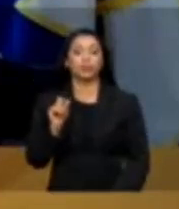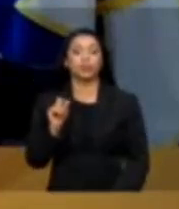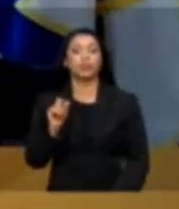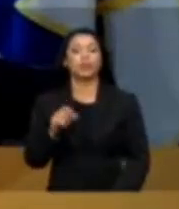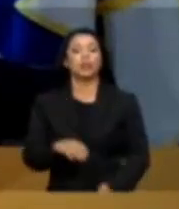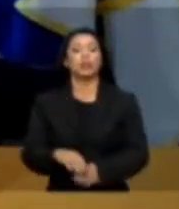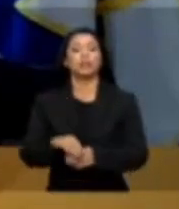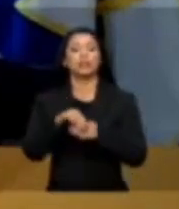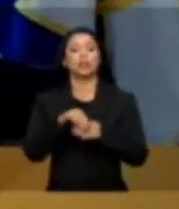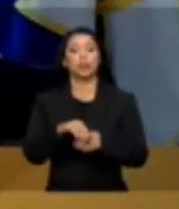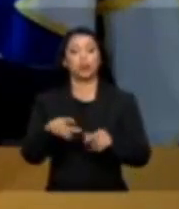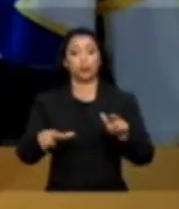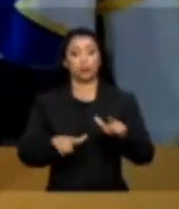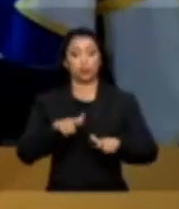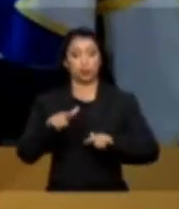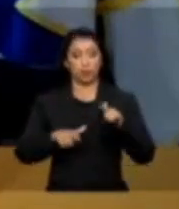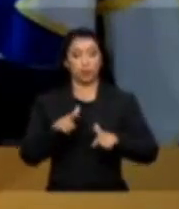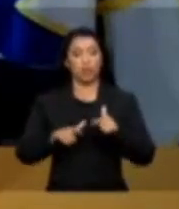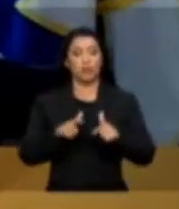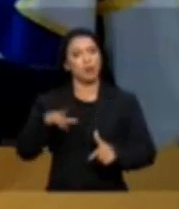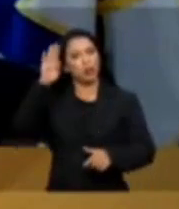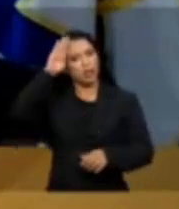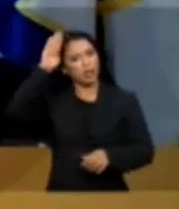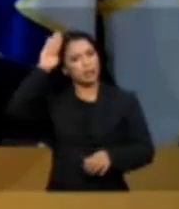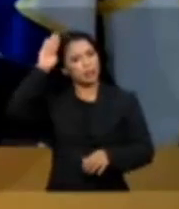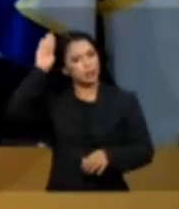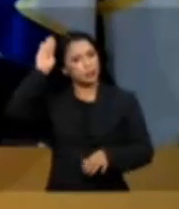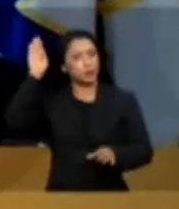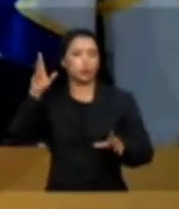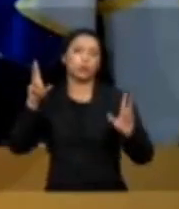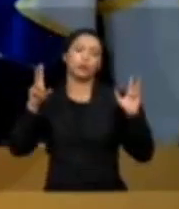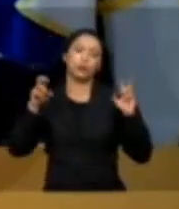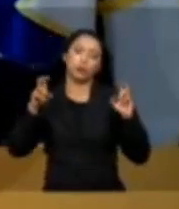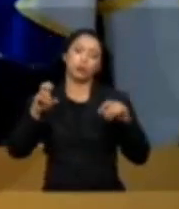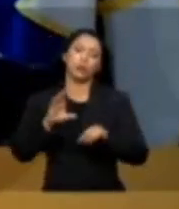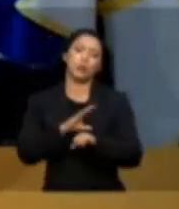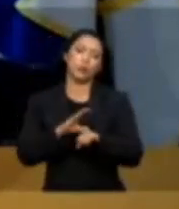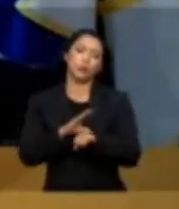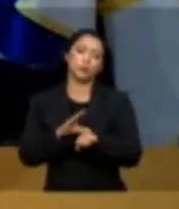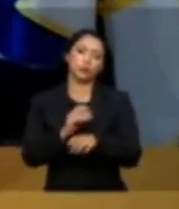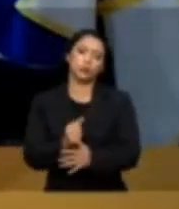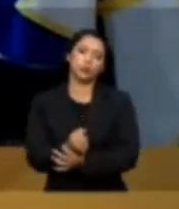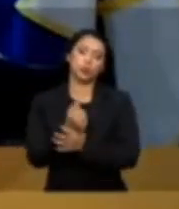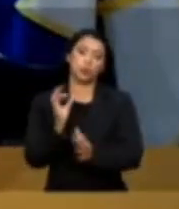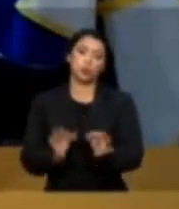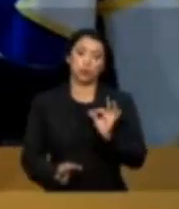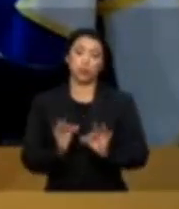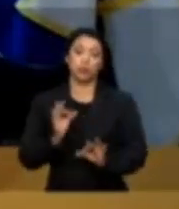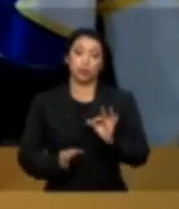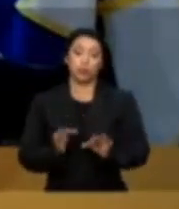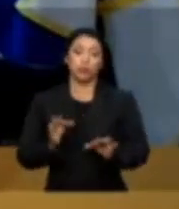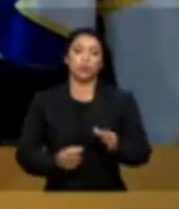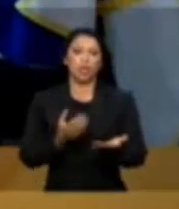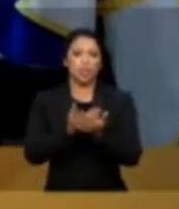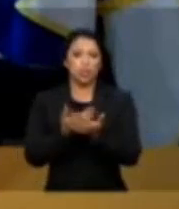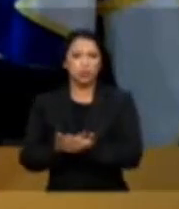mais representativas obras acadêmicas a respeito do tema, intitulada Constituição e Segurança Jurídica,